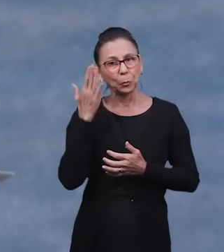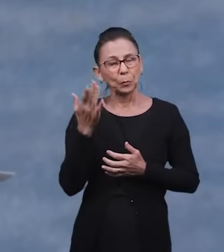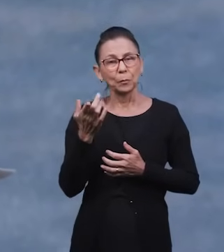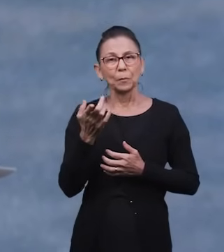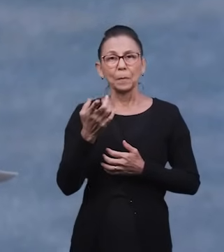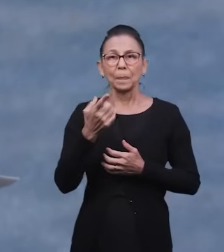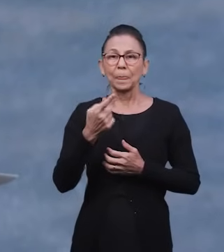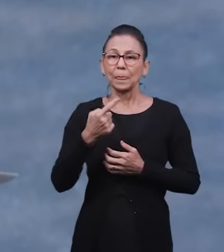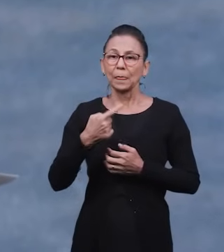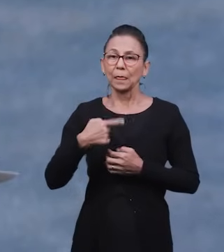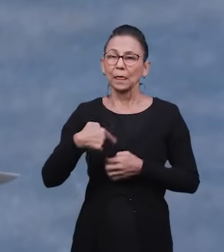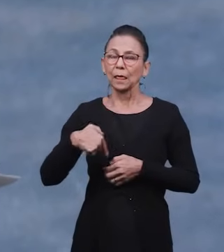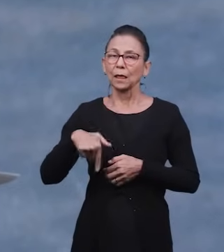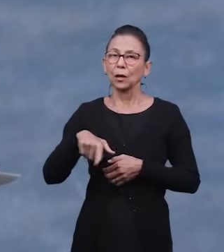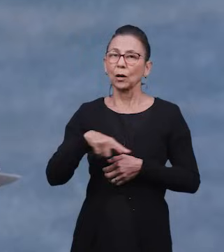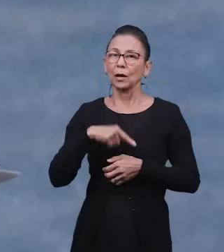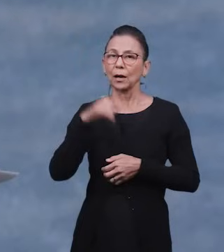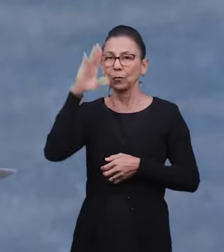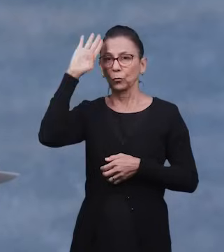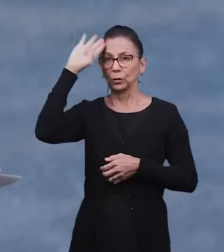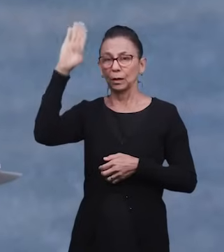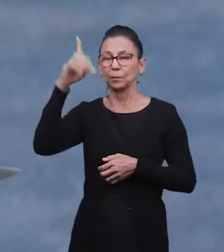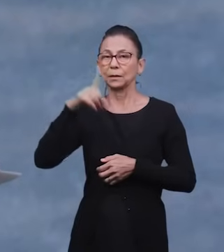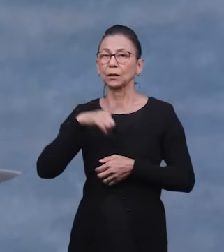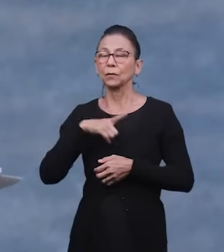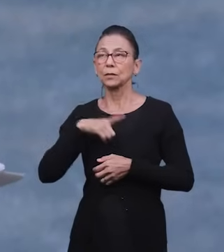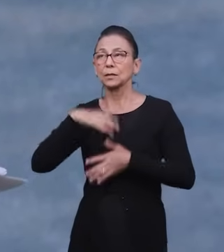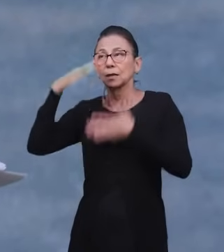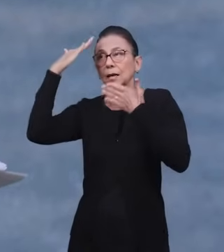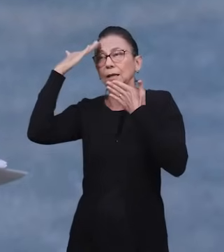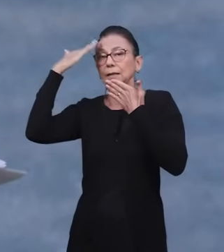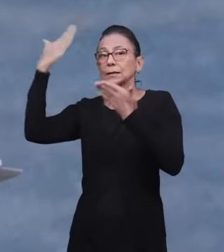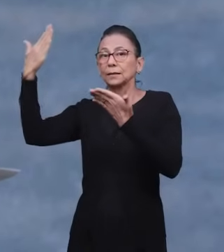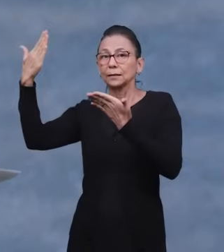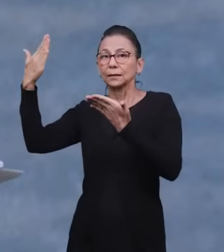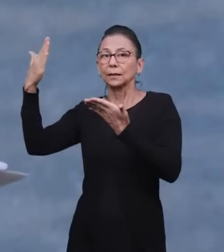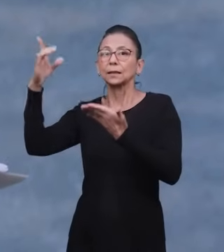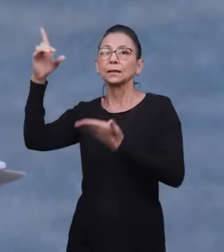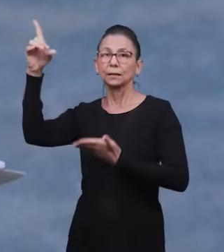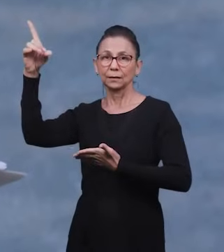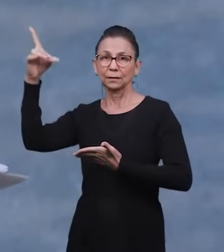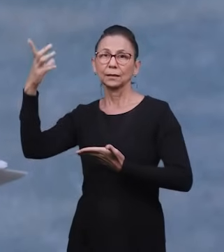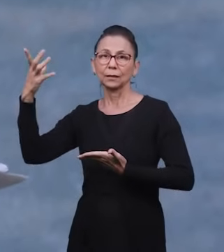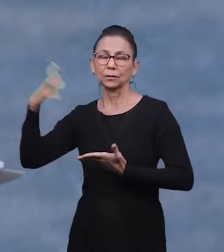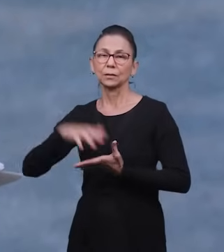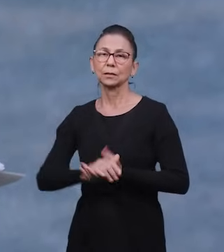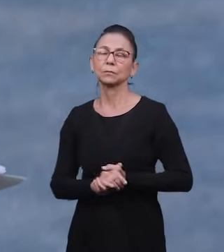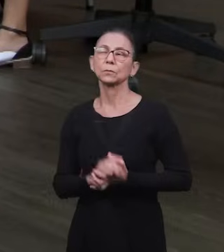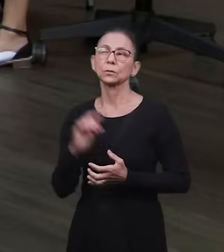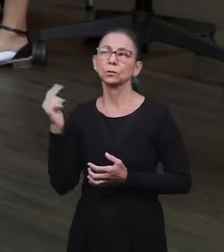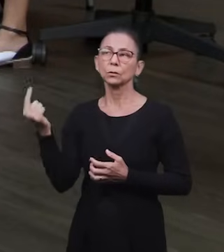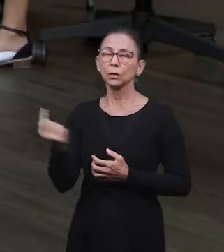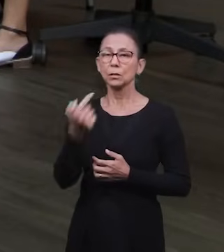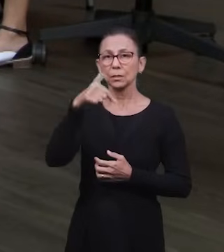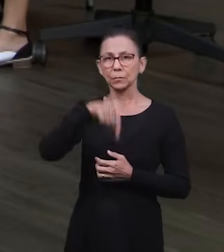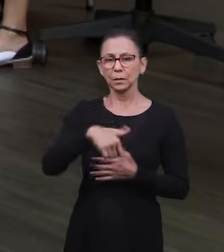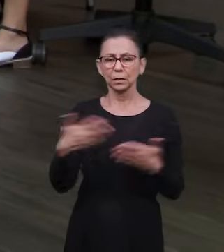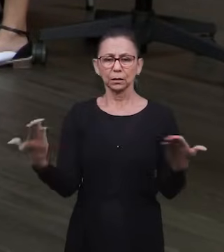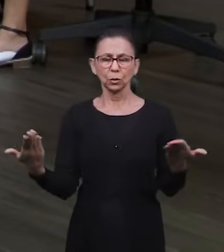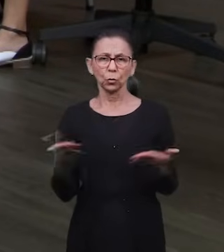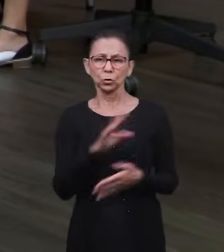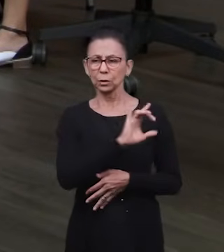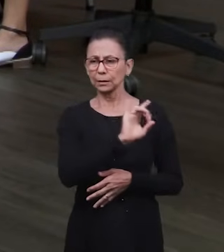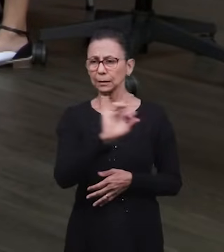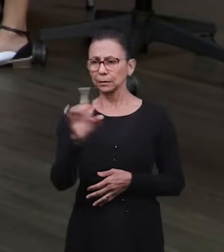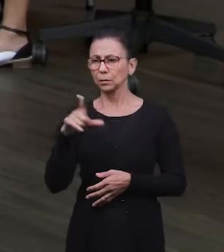não tem sentido a nossa vida. Por que nós estamos aqui nesse programa aqui, né? Cada um nós temos as nossas atividades, nós temos